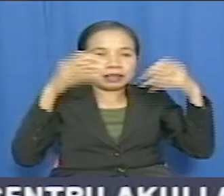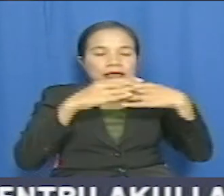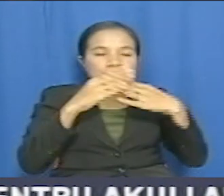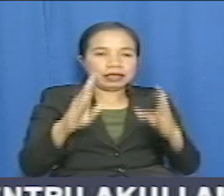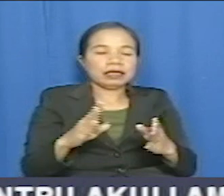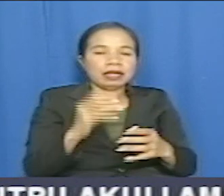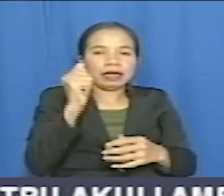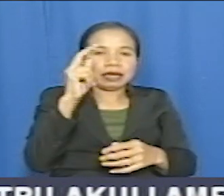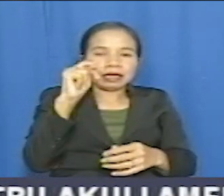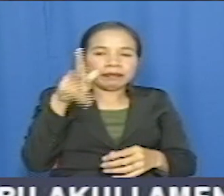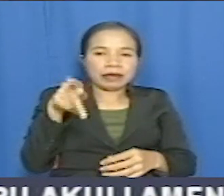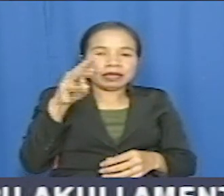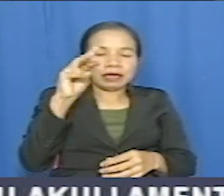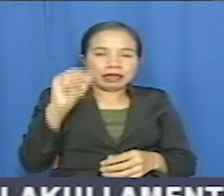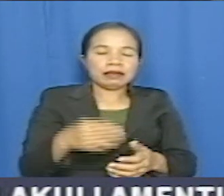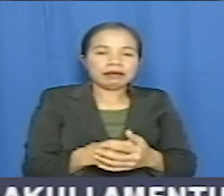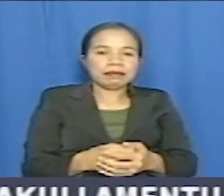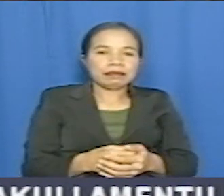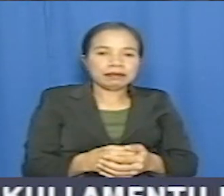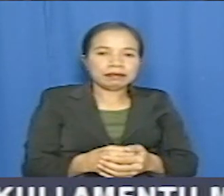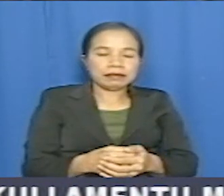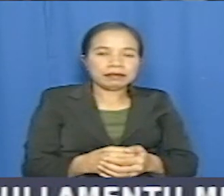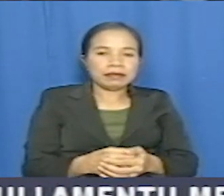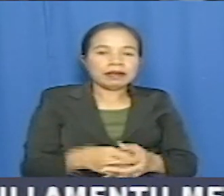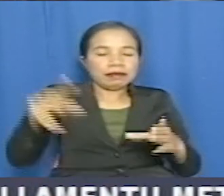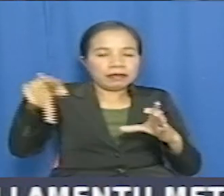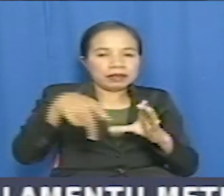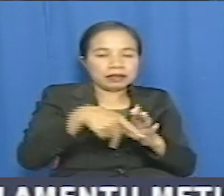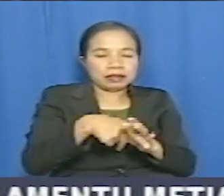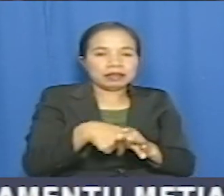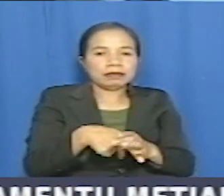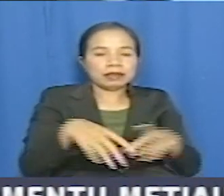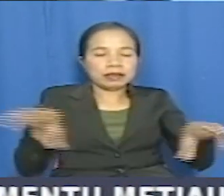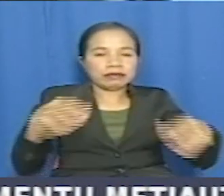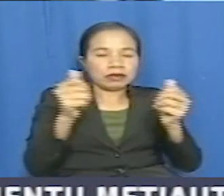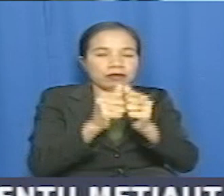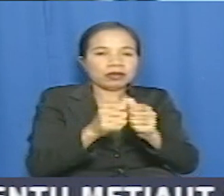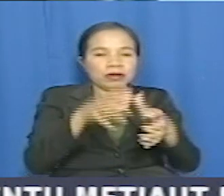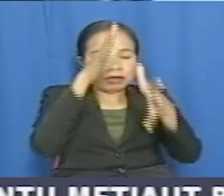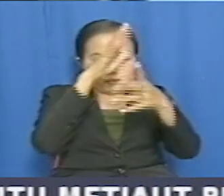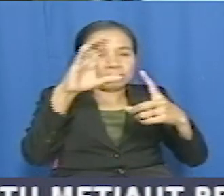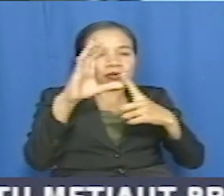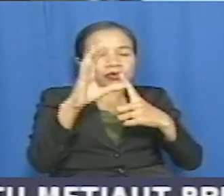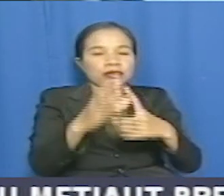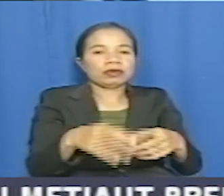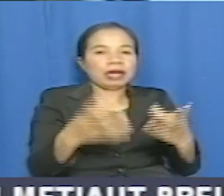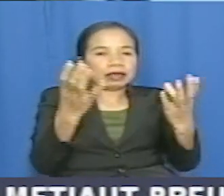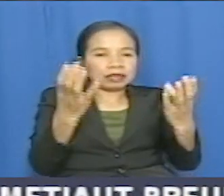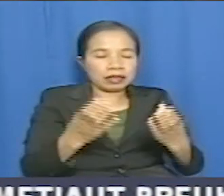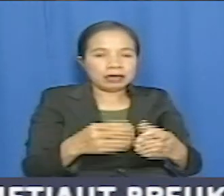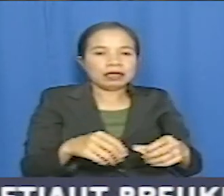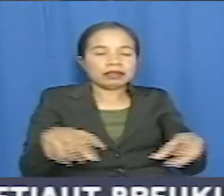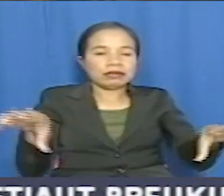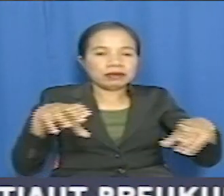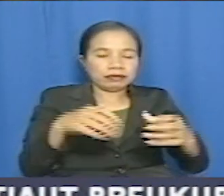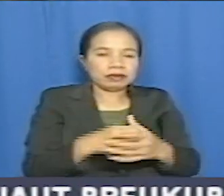Petróleo no Minarais, Florentino Mateus Soares Freira, elogia a participação na cooperação liana em Sirnebe e o cometimento a cara